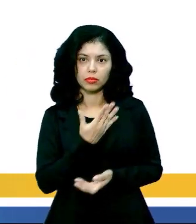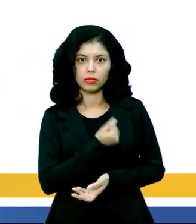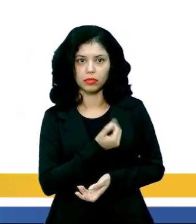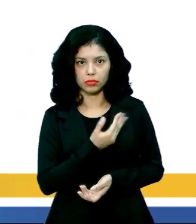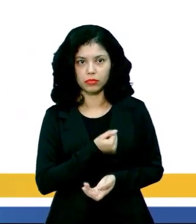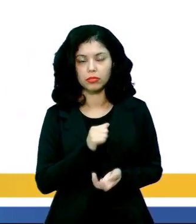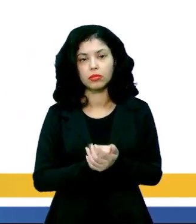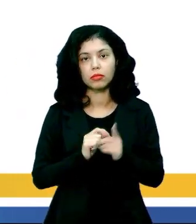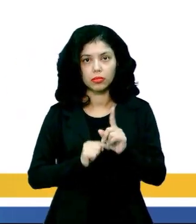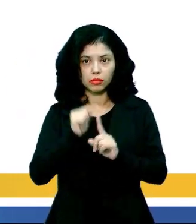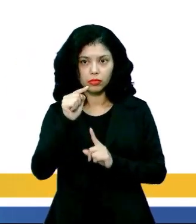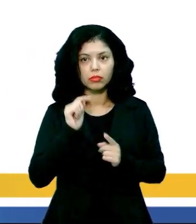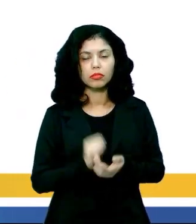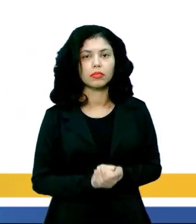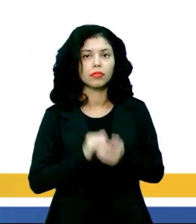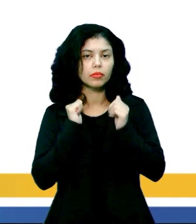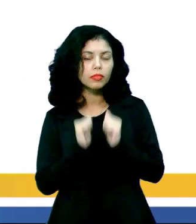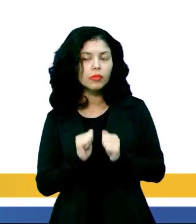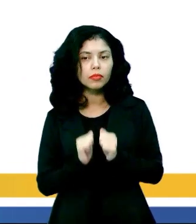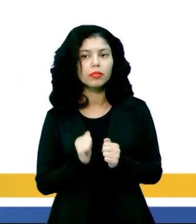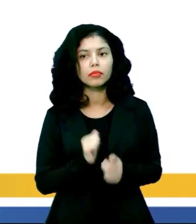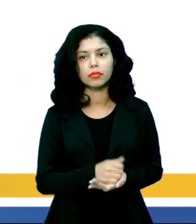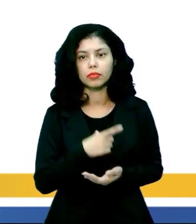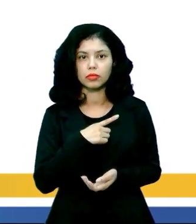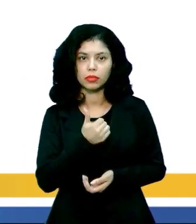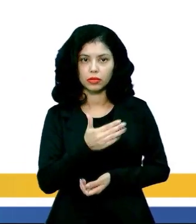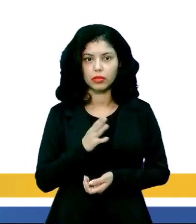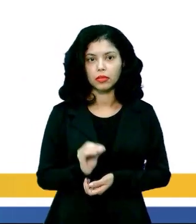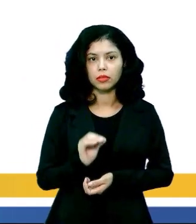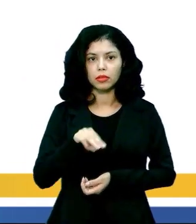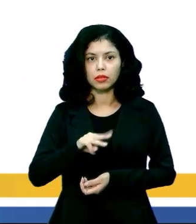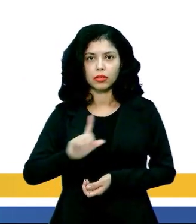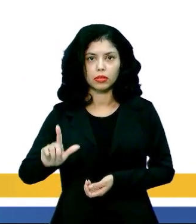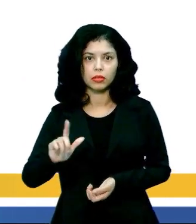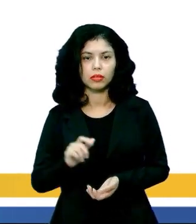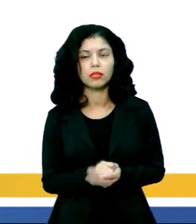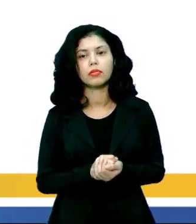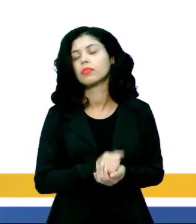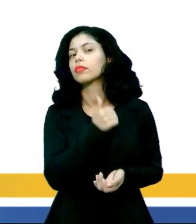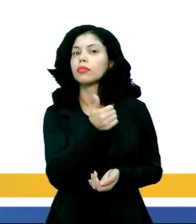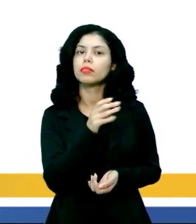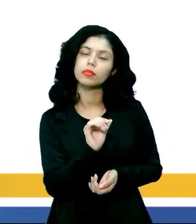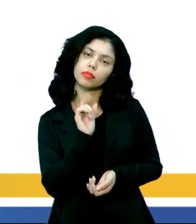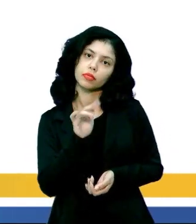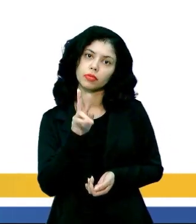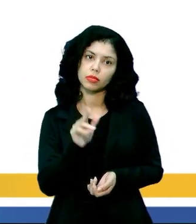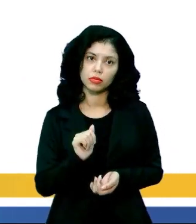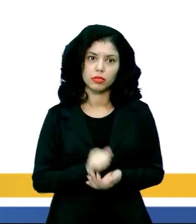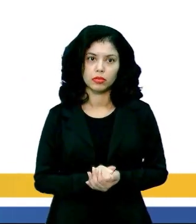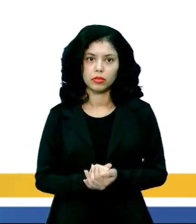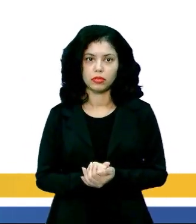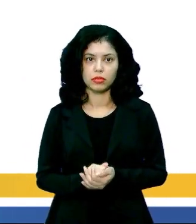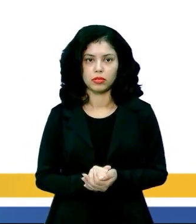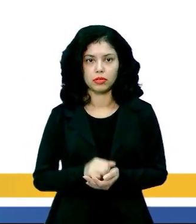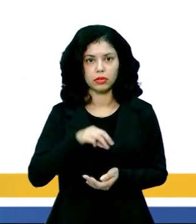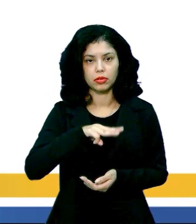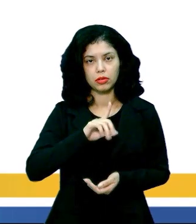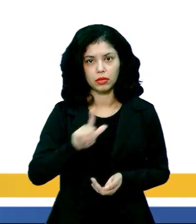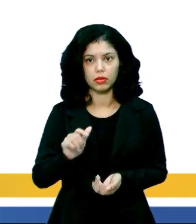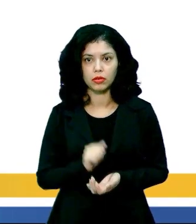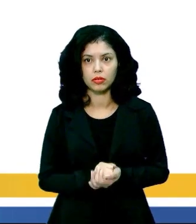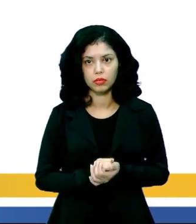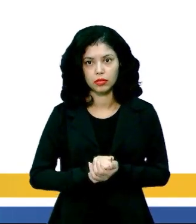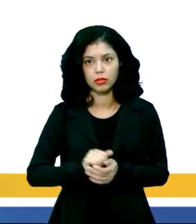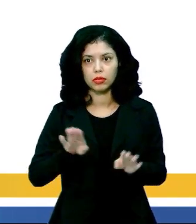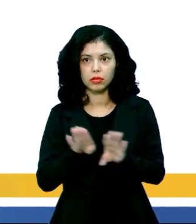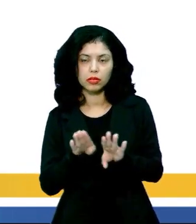número de mols e o volume. Então, eu posso ter 10 mols em 10 litros e aí eu vou ter a concentração molar de 1 mol por litro. E